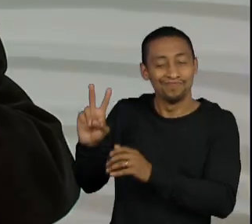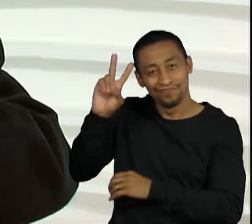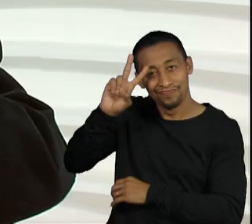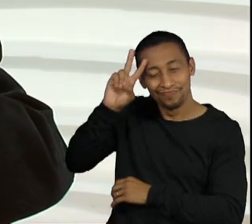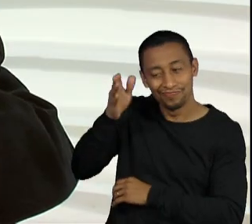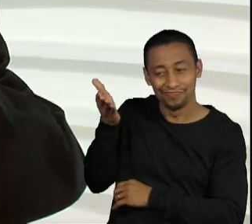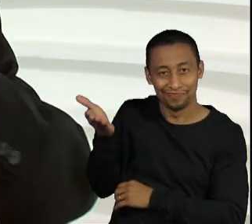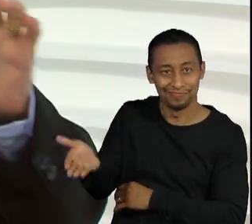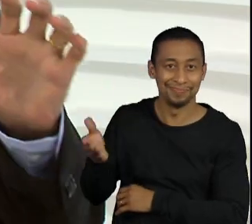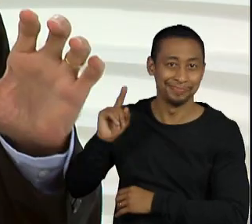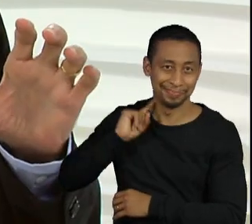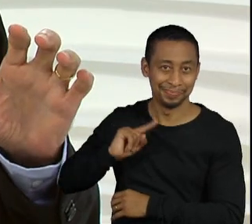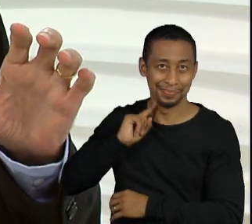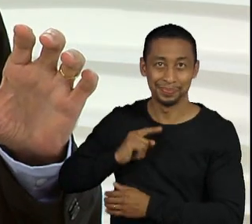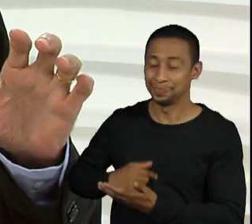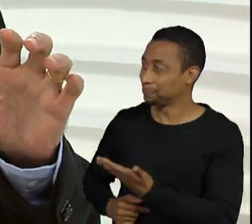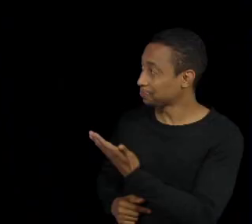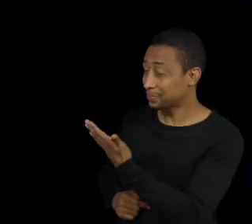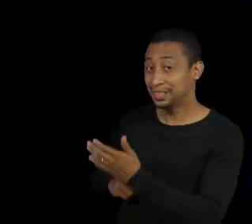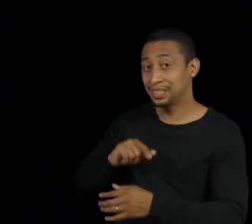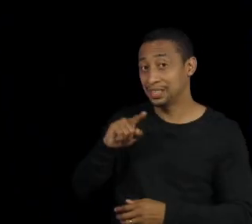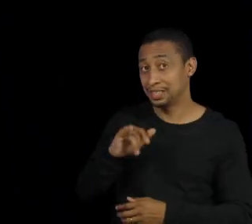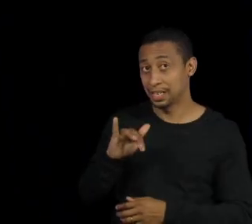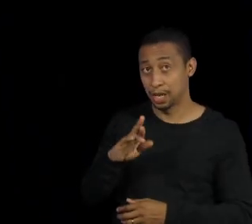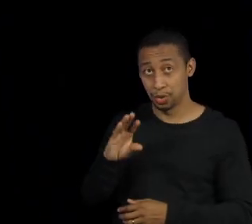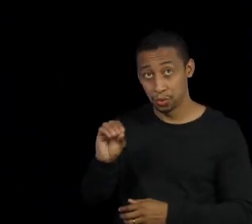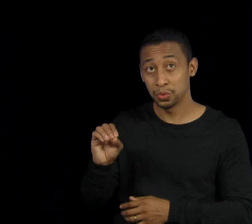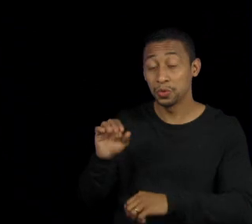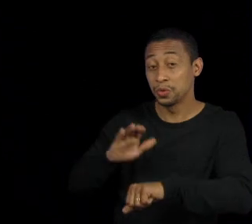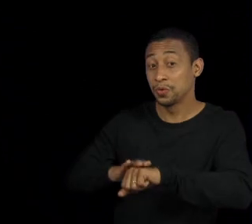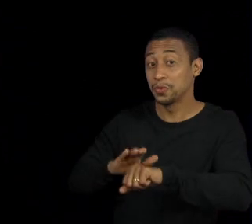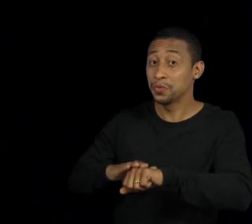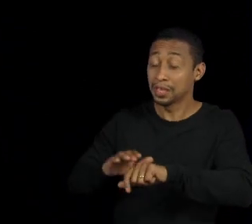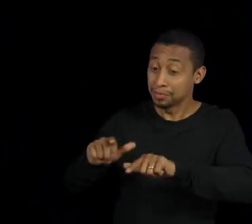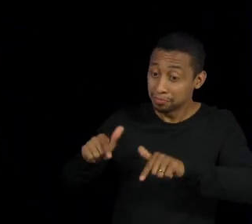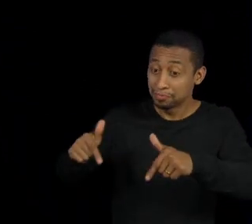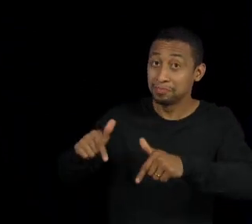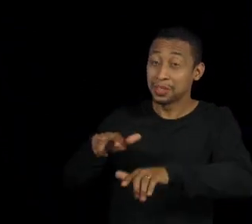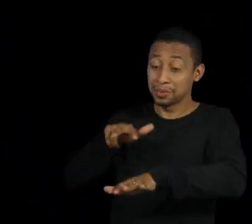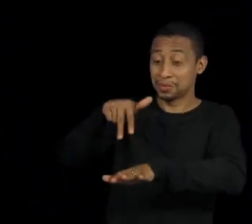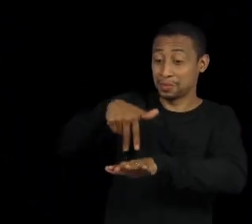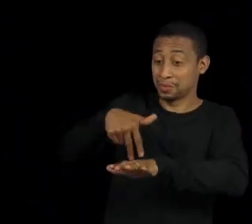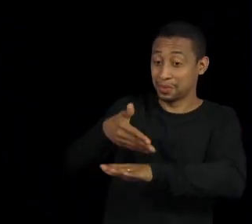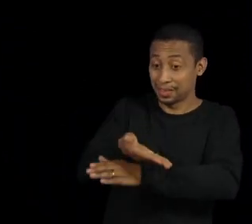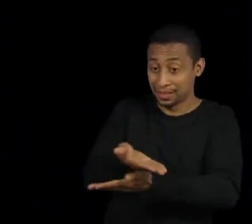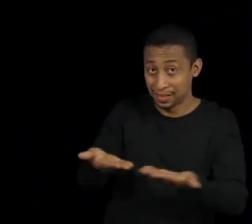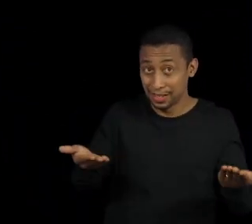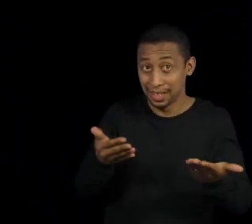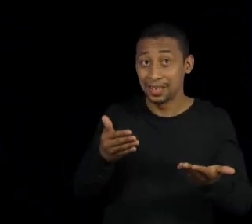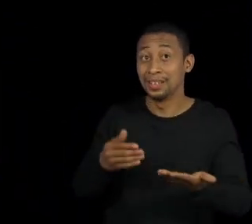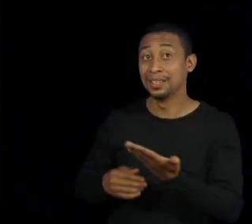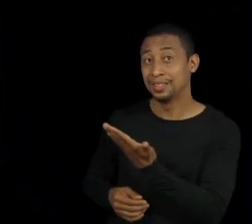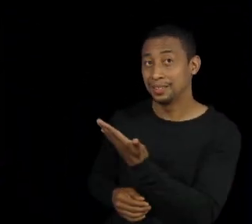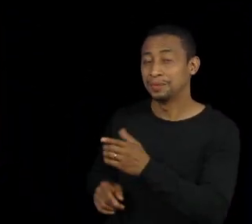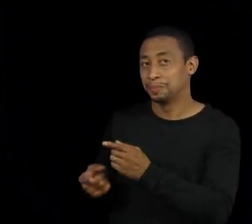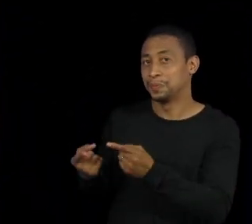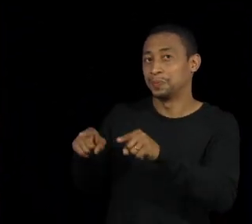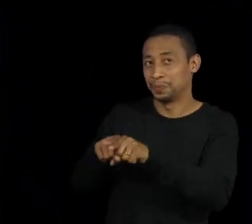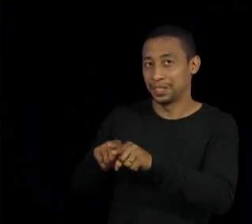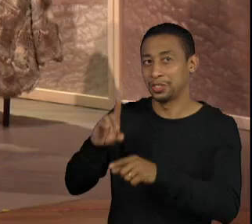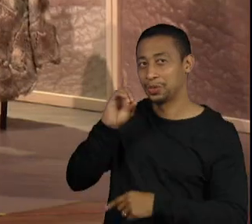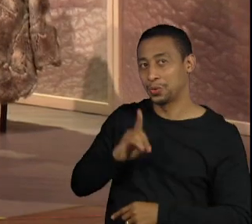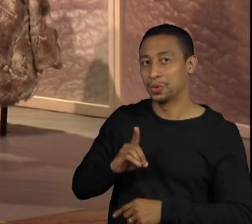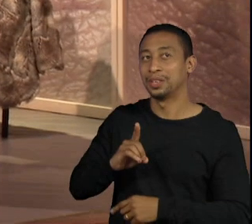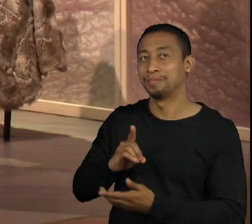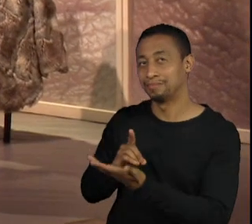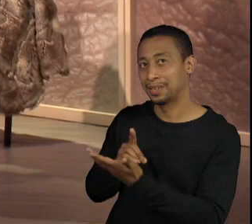Do Mineiro Ziraldo, ela participou de uma montagem na peça Flix. Da parceria com a diretora Grace